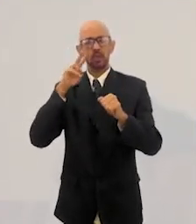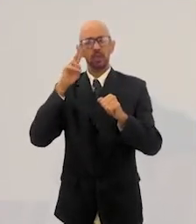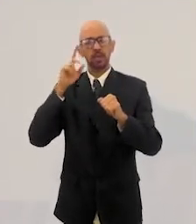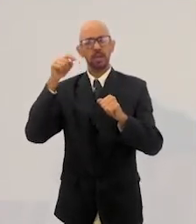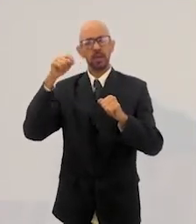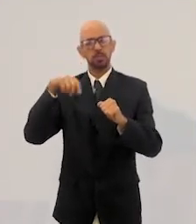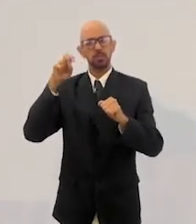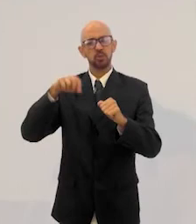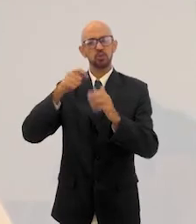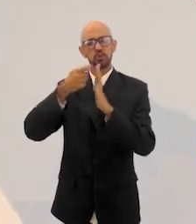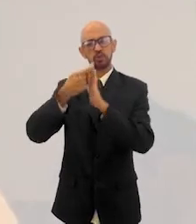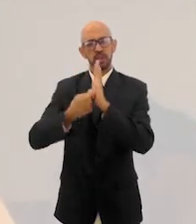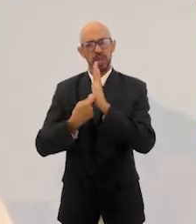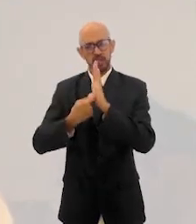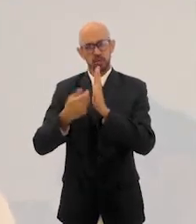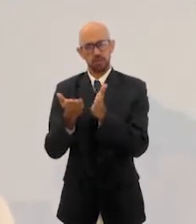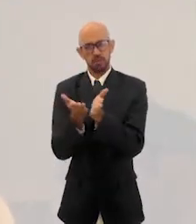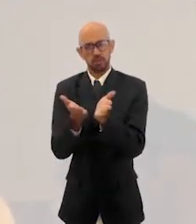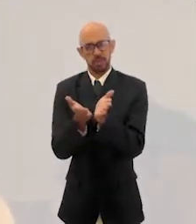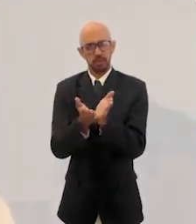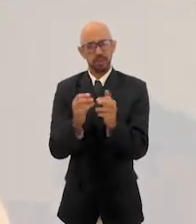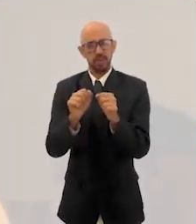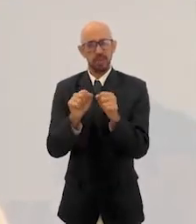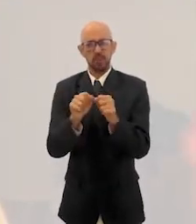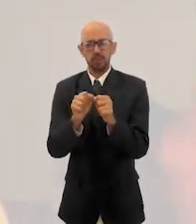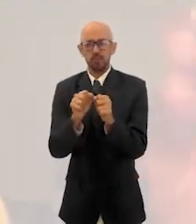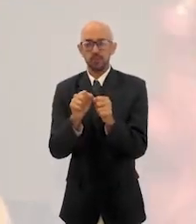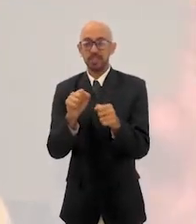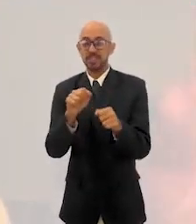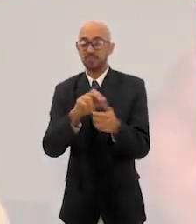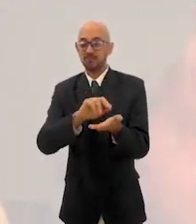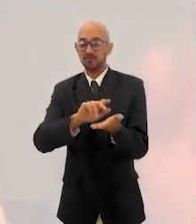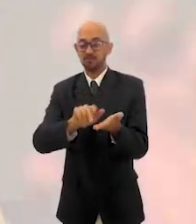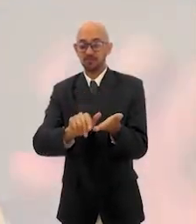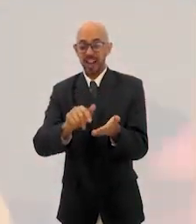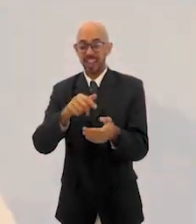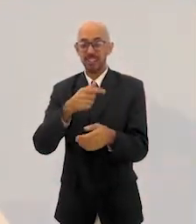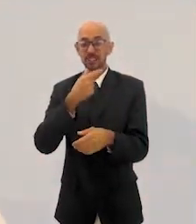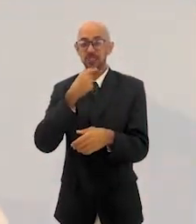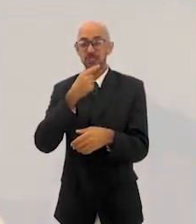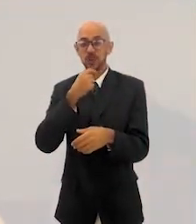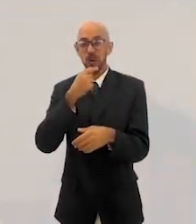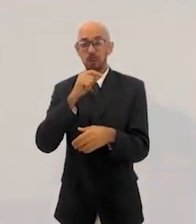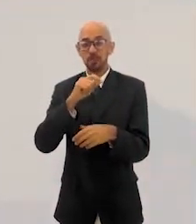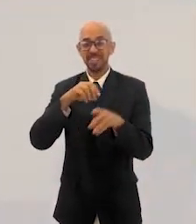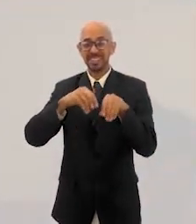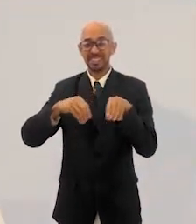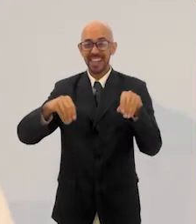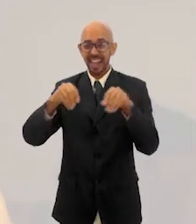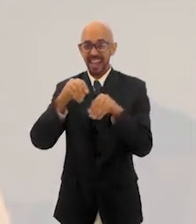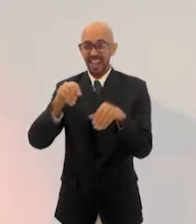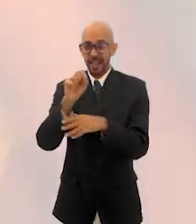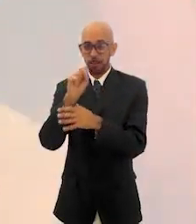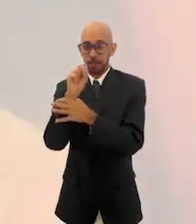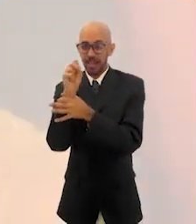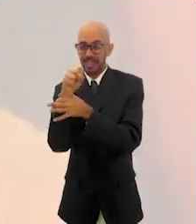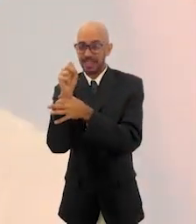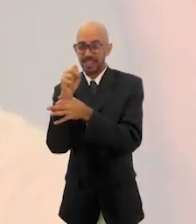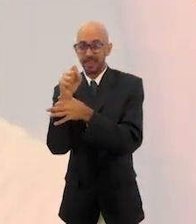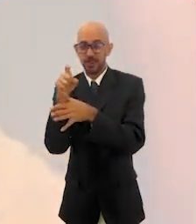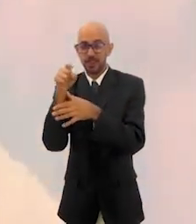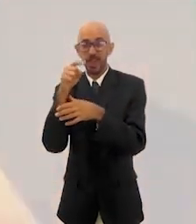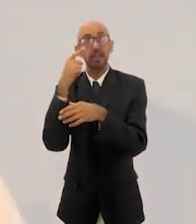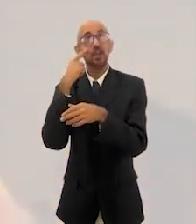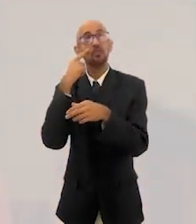fui para a rua, começou a chover, e eu fiz vários bonequinhos assim, de barro, né? Fiz vários bonequinhos de barro. Aí eu ficava olhando, vinha